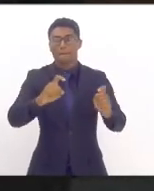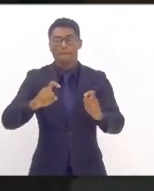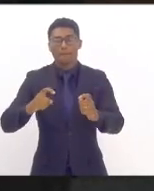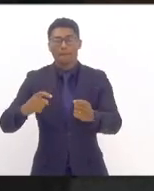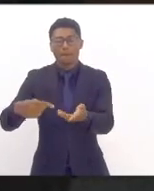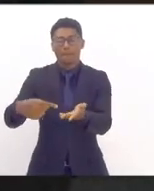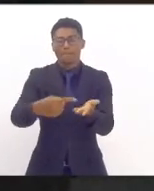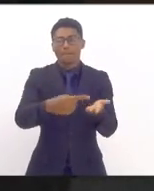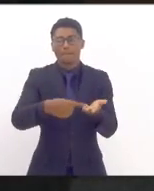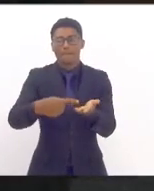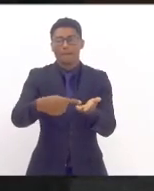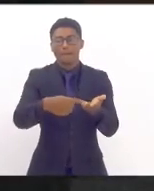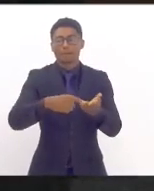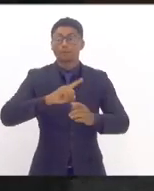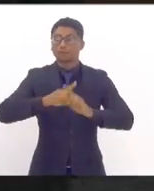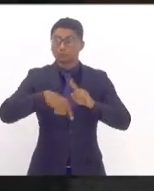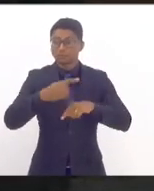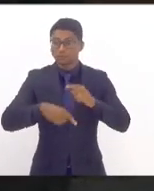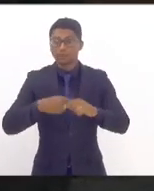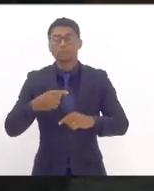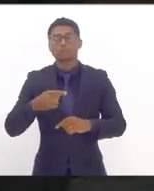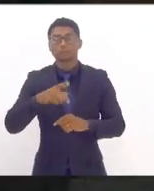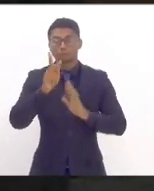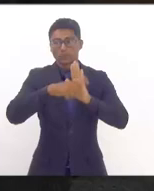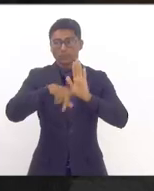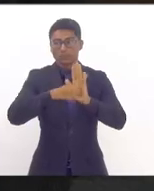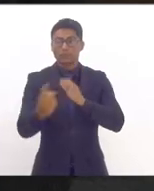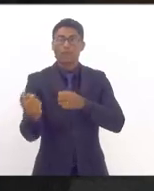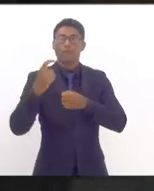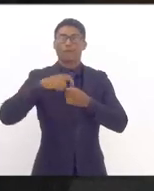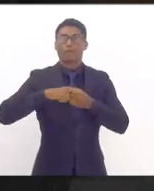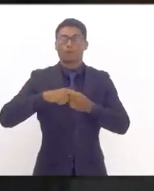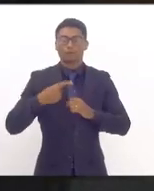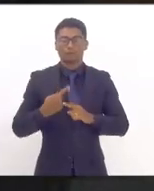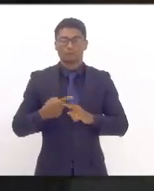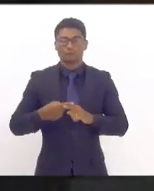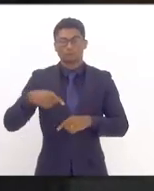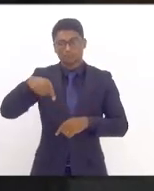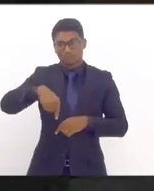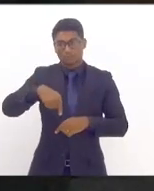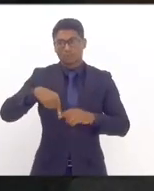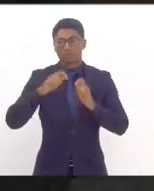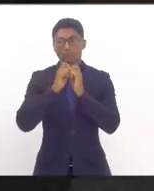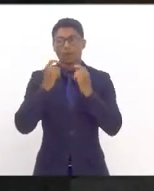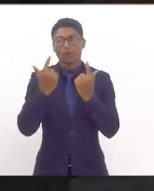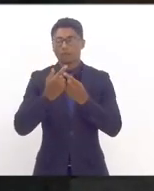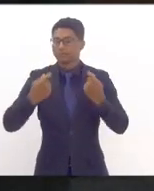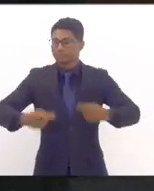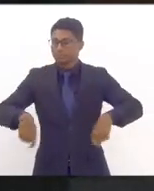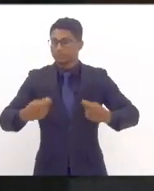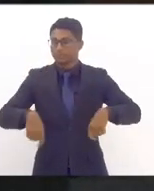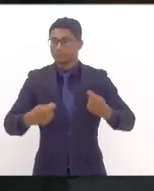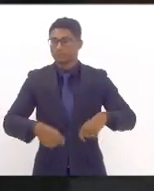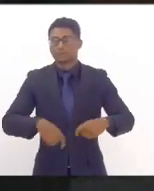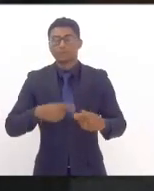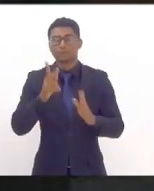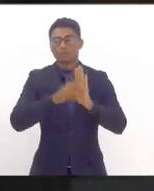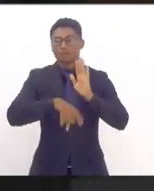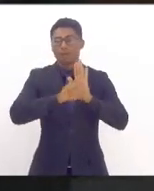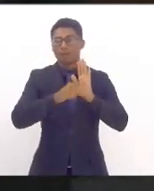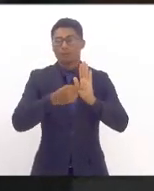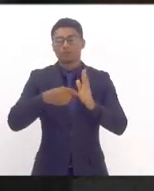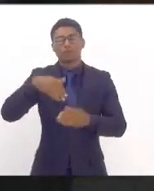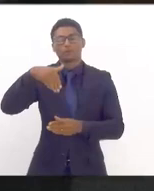breve possível voltar esse projeto já que essa casa que tem que votar esse projeto de lei